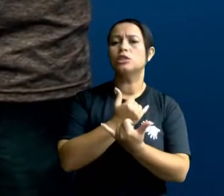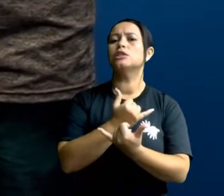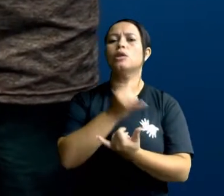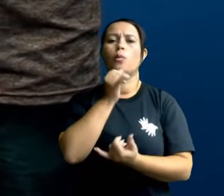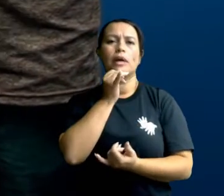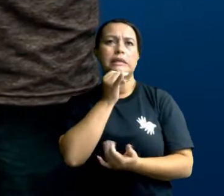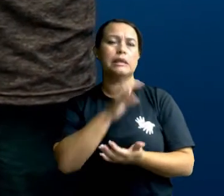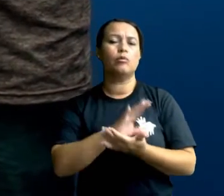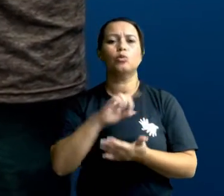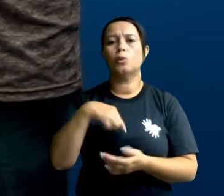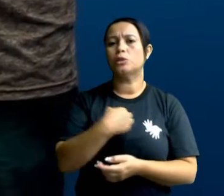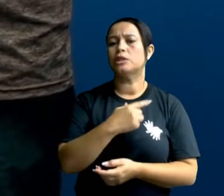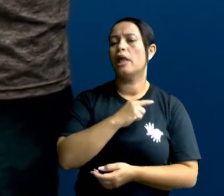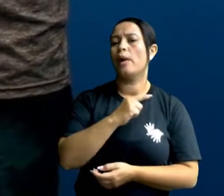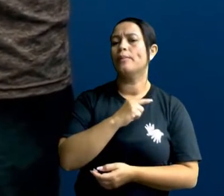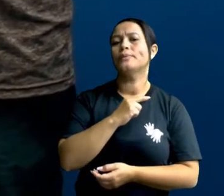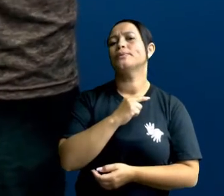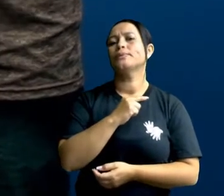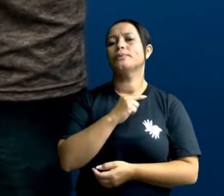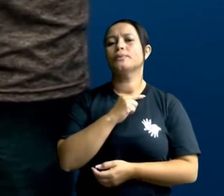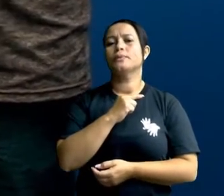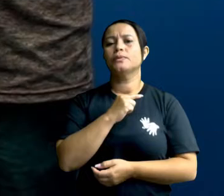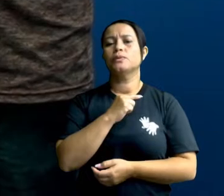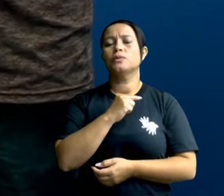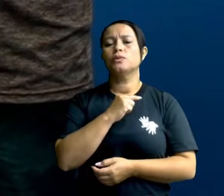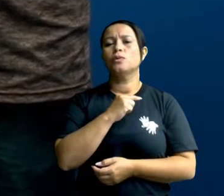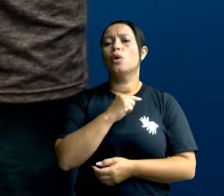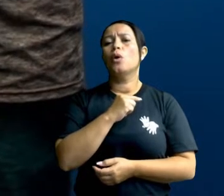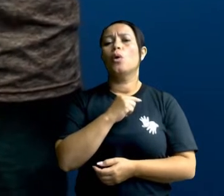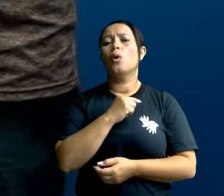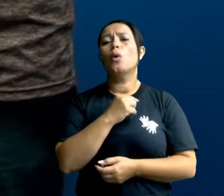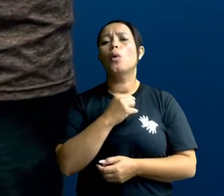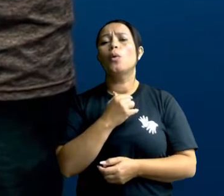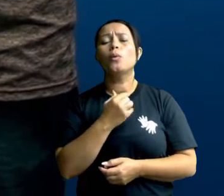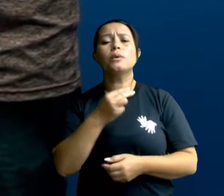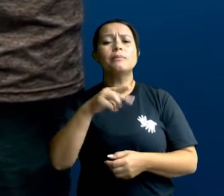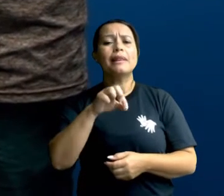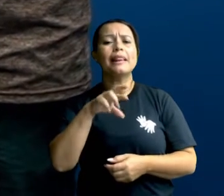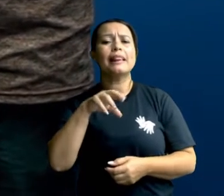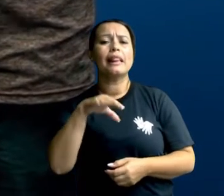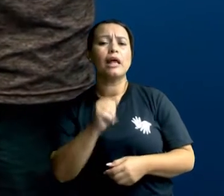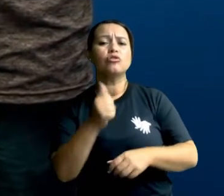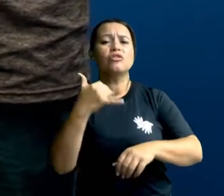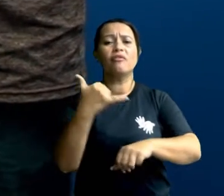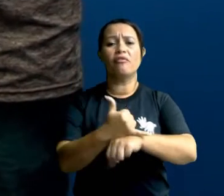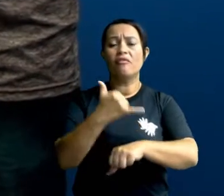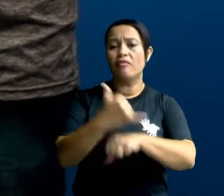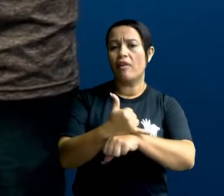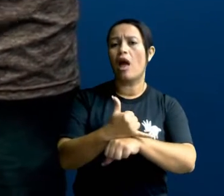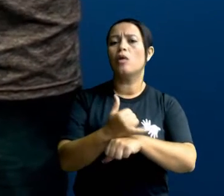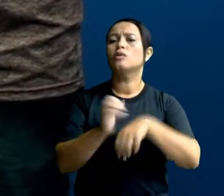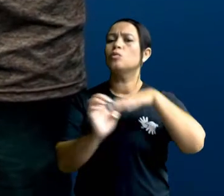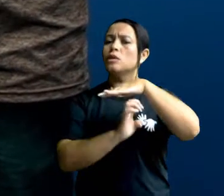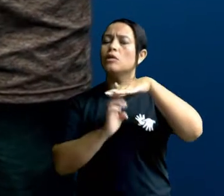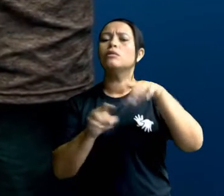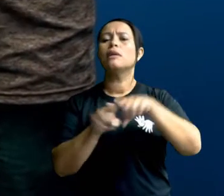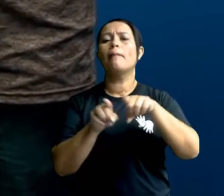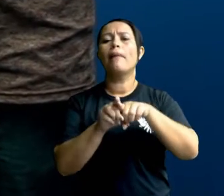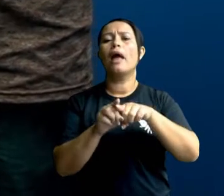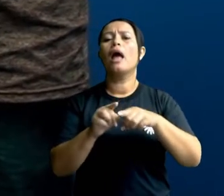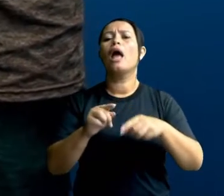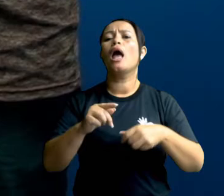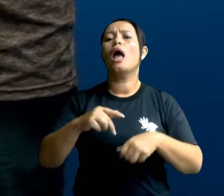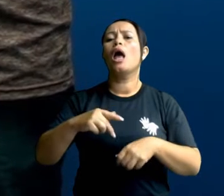energia, como um exemplo, nós temos os minérios de ferro, que são utilizados na indústria, na produção do aço, e